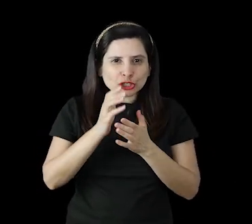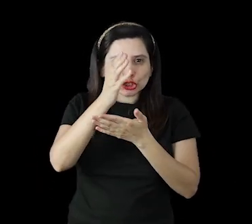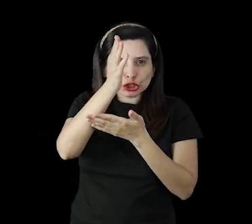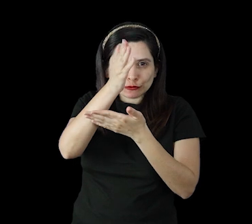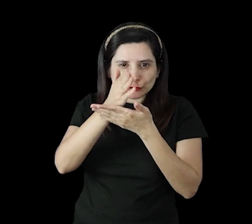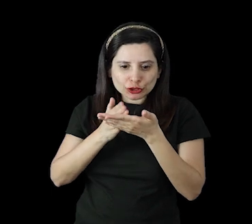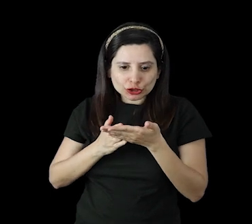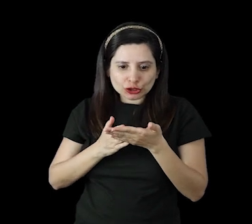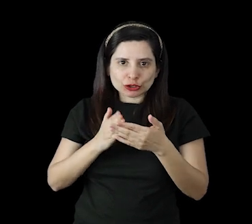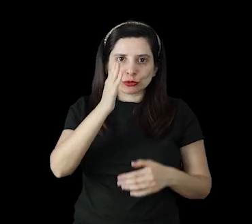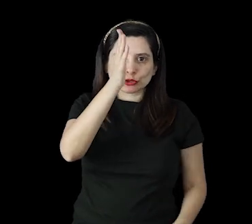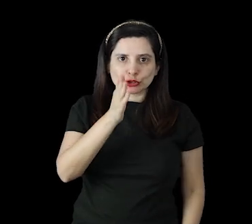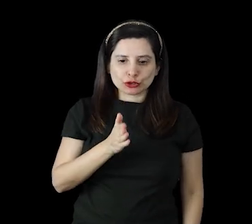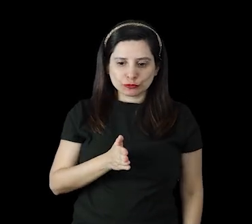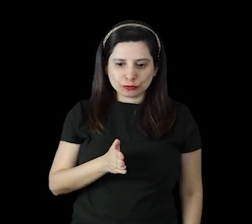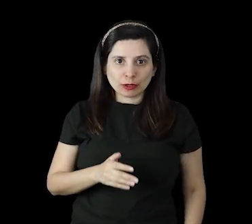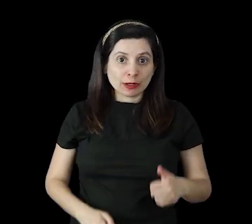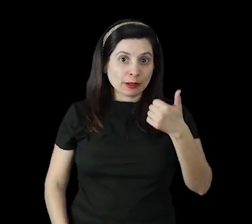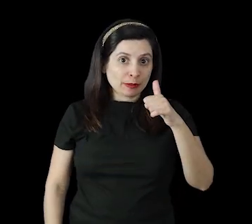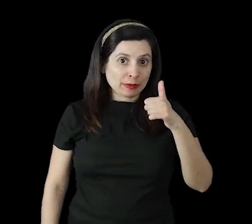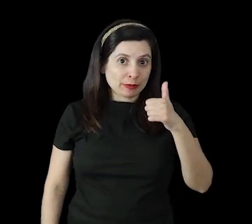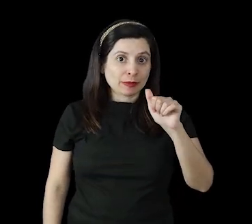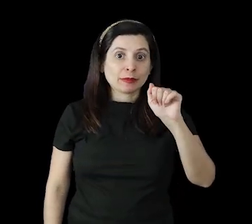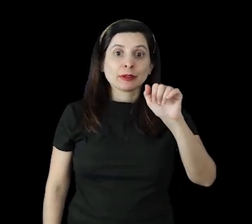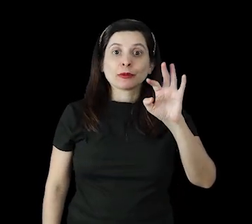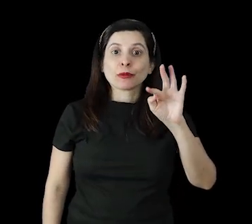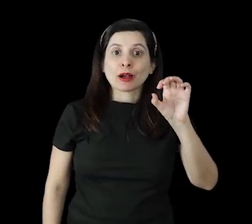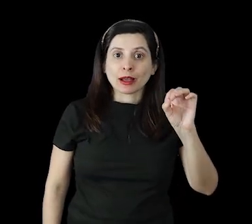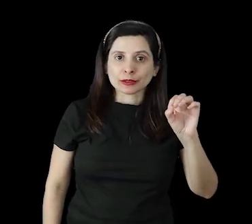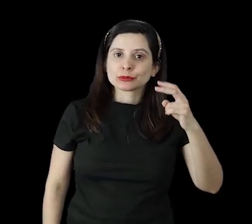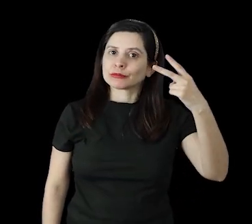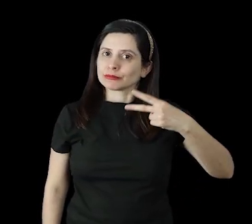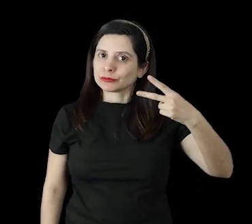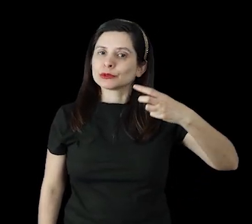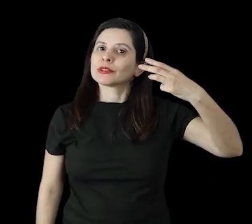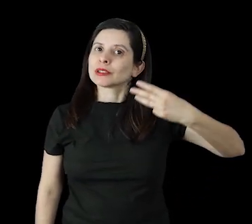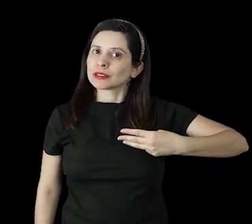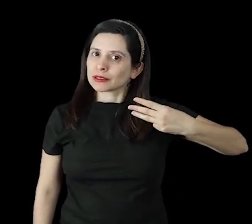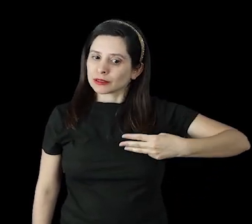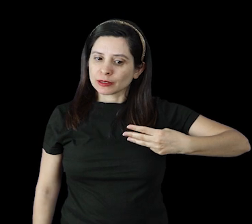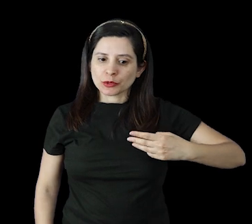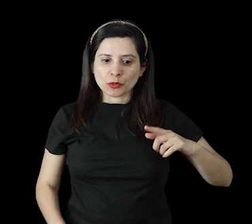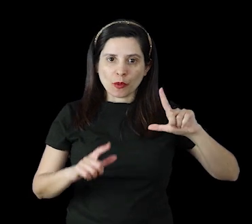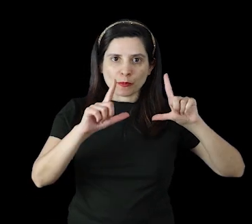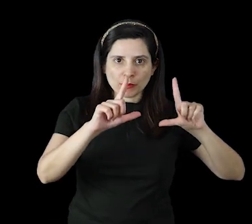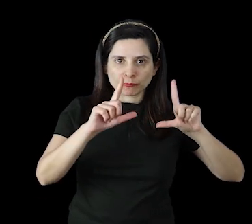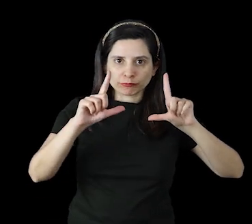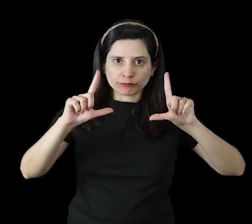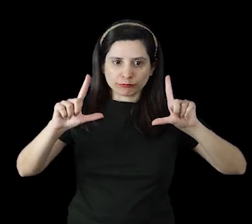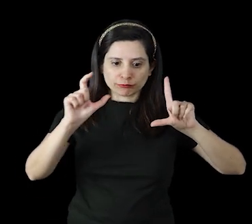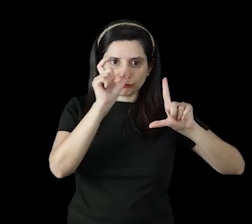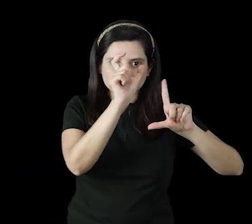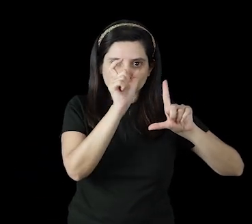assim, estrutura de 3 atos, né? Aqui primeiro ato, aqui segundo, terceiro. Mas muitas vezes, em estruturas